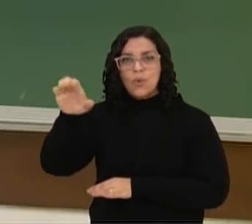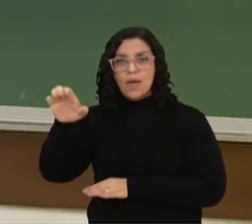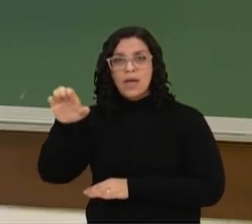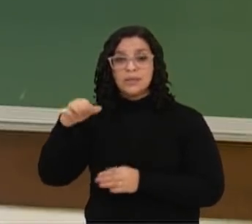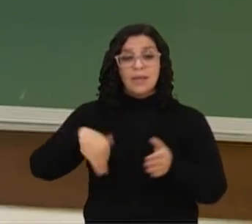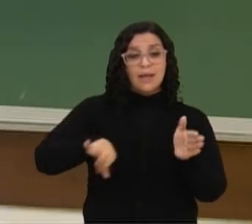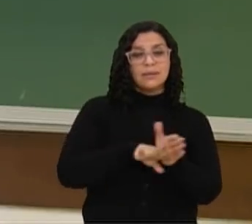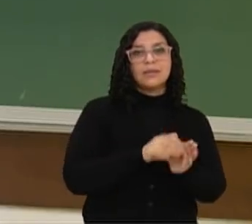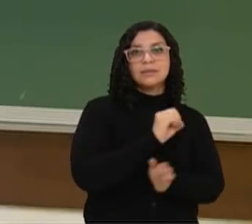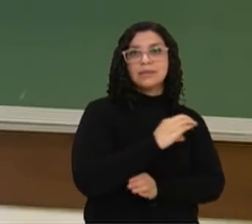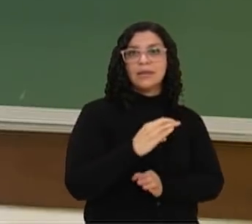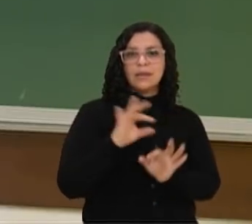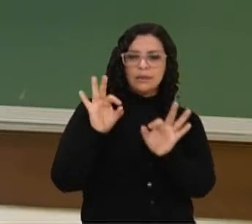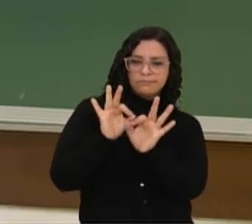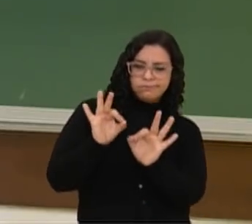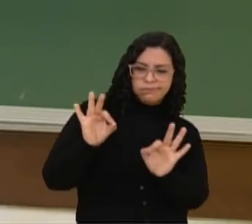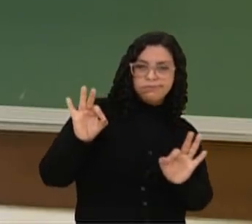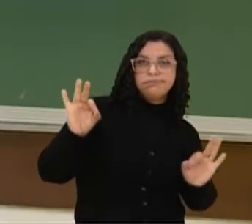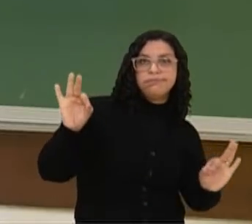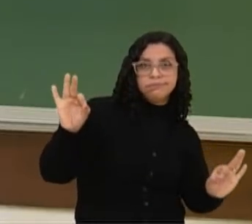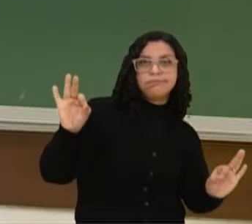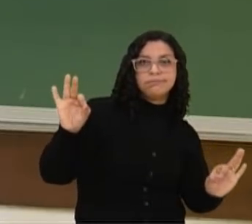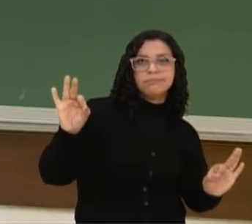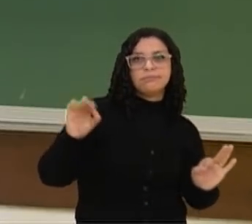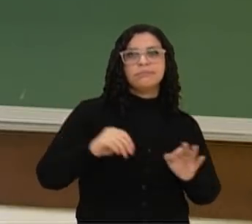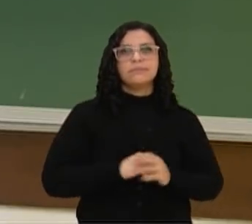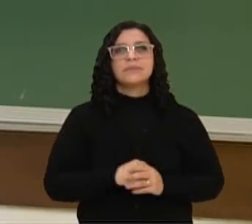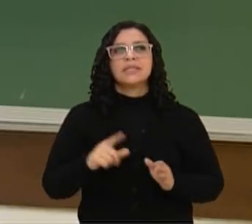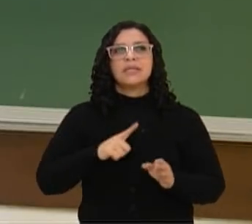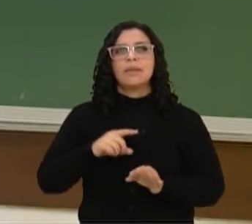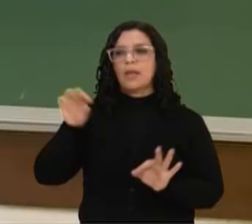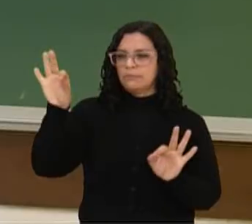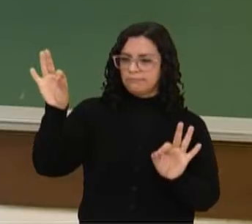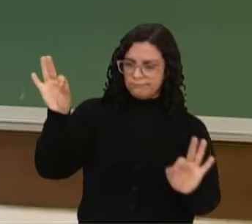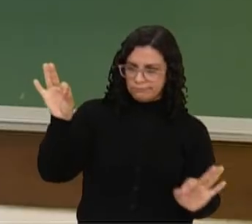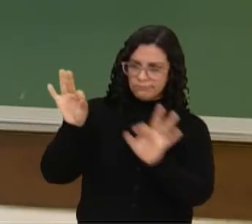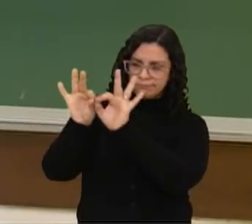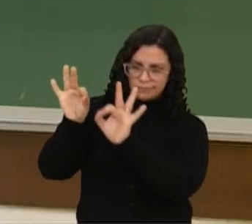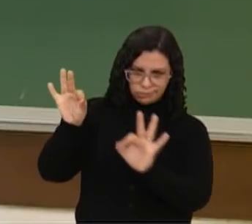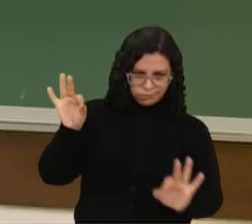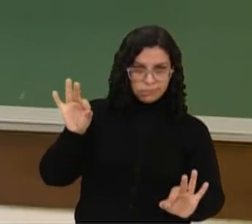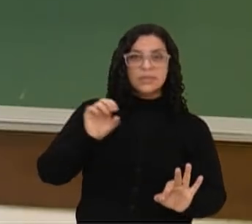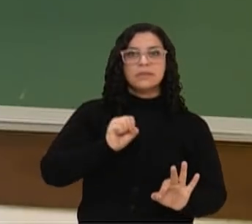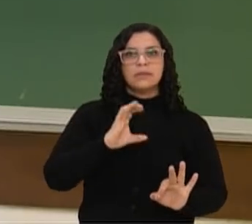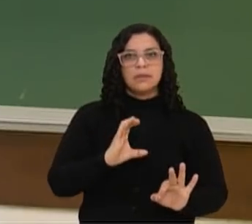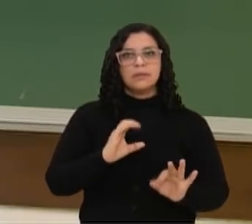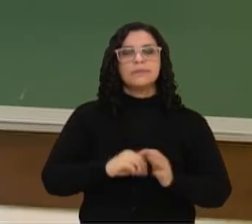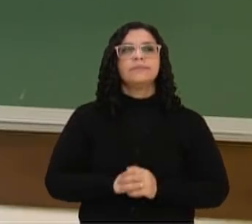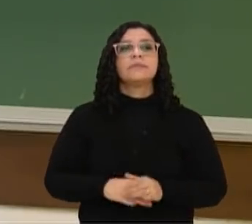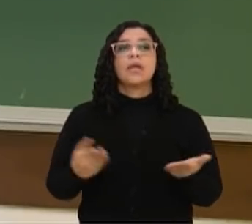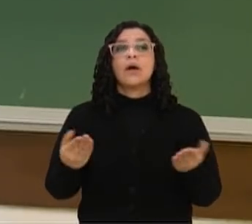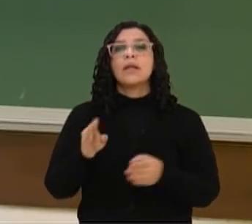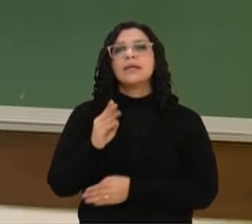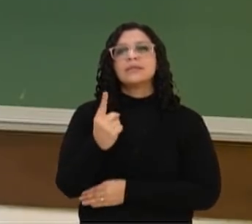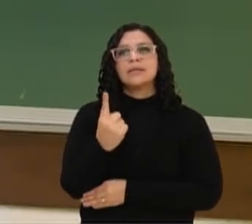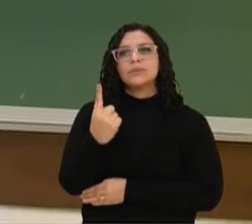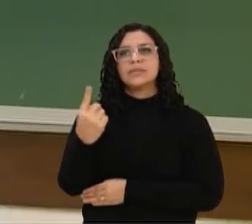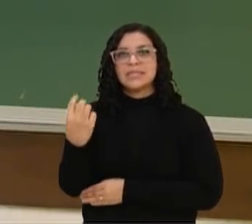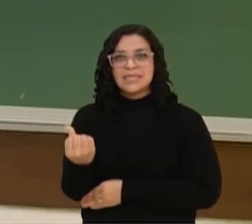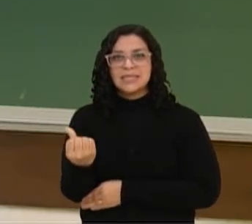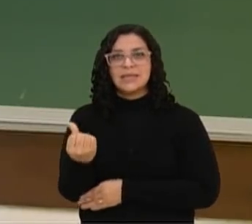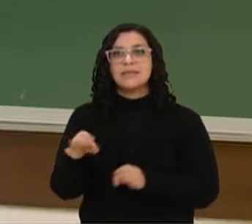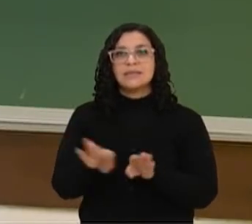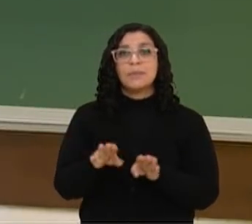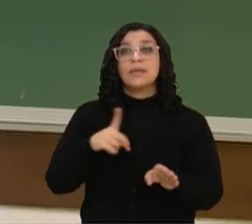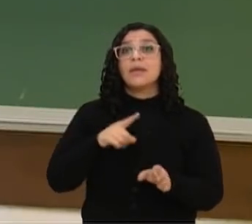Santa Catarina, então ela corta em diagonal o nosso estado, desde o noroeste até Santa Catarina. E a BR-116, que